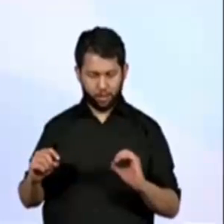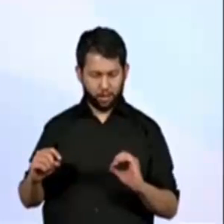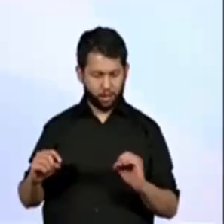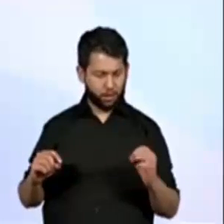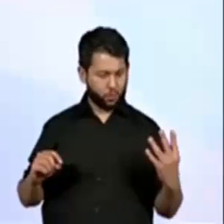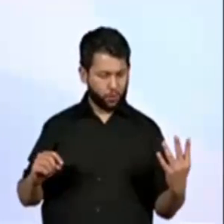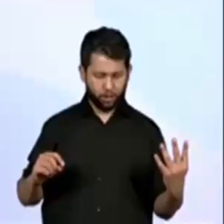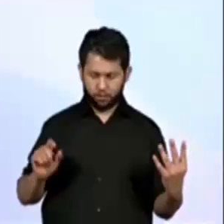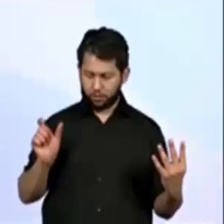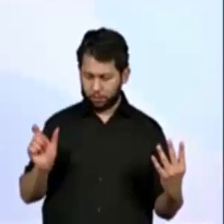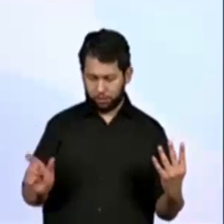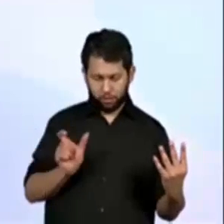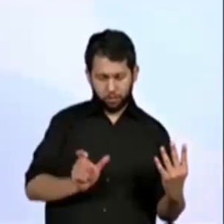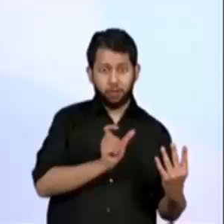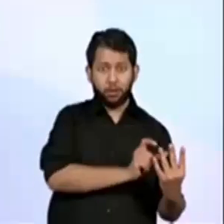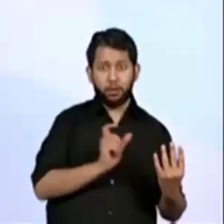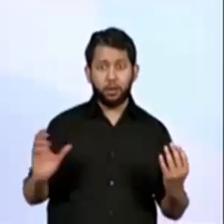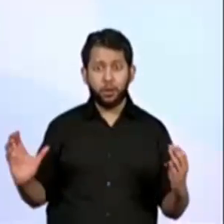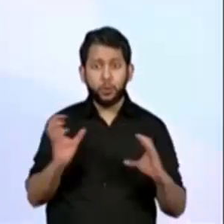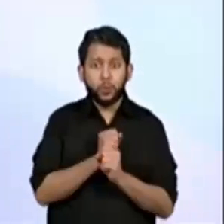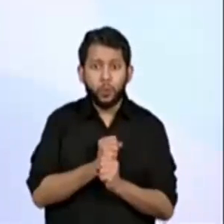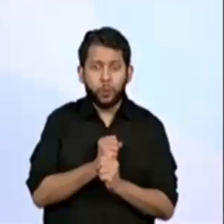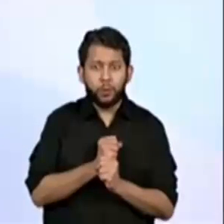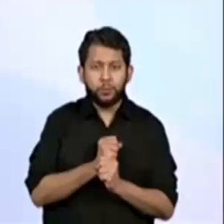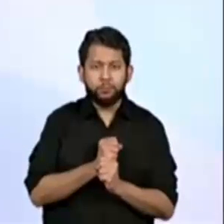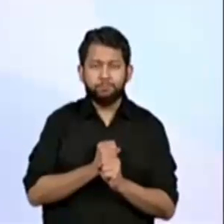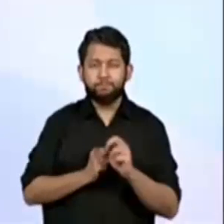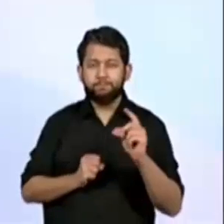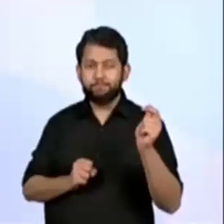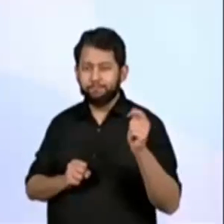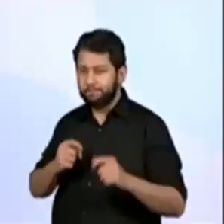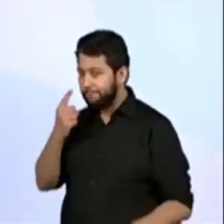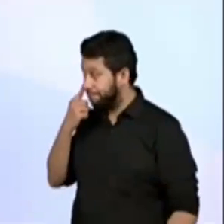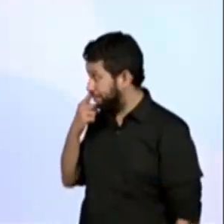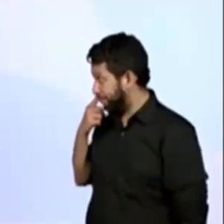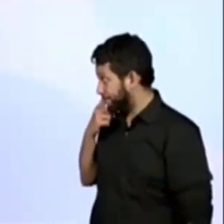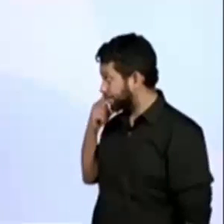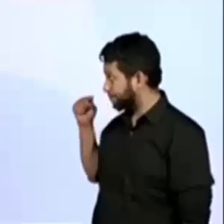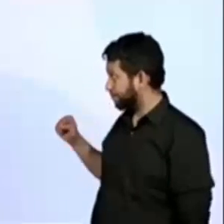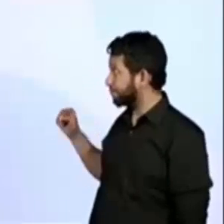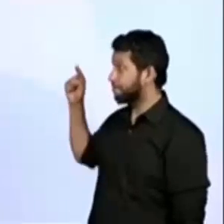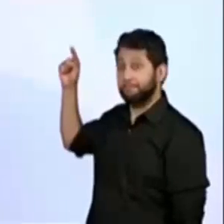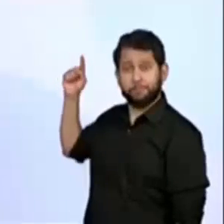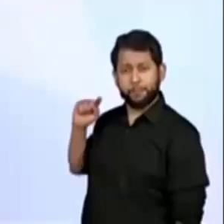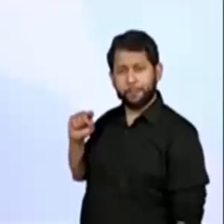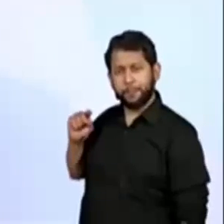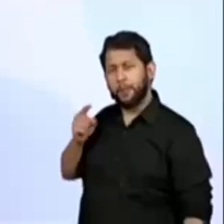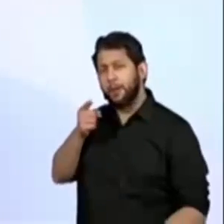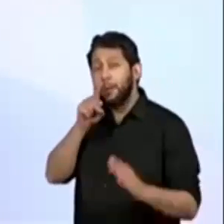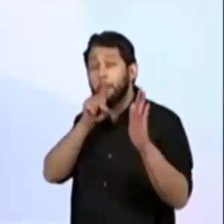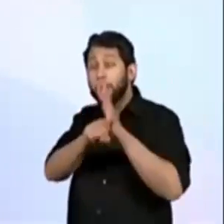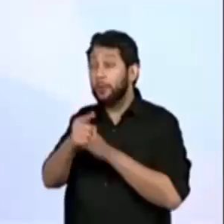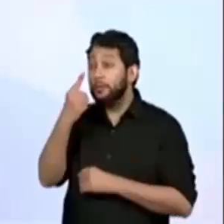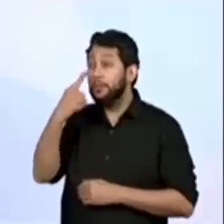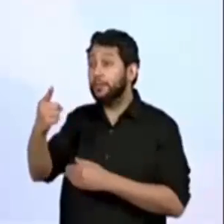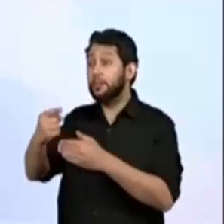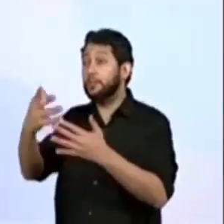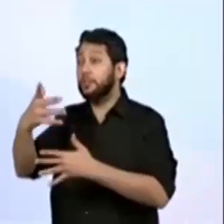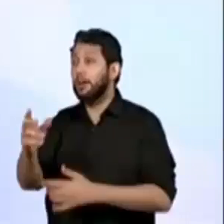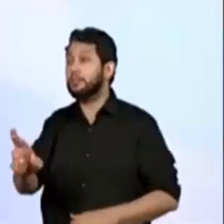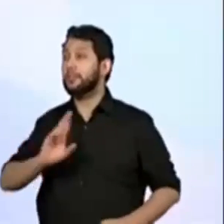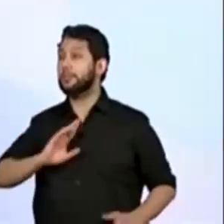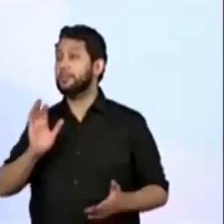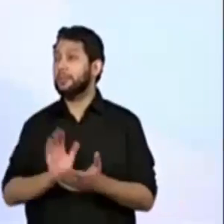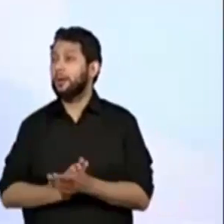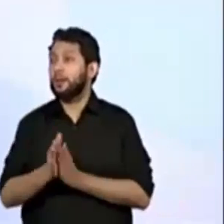Aí agora eu tenho uma pergunta para vocês. Para o aluno do quarto ano que está ligadinho na nossa aula, nessa